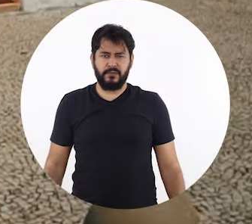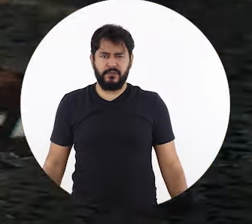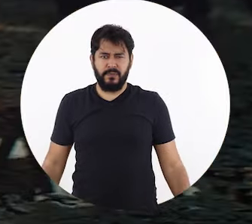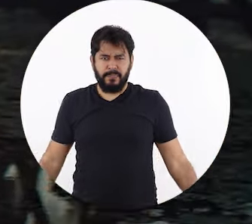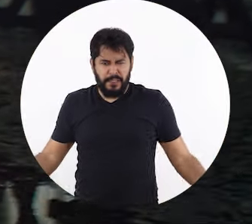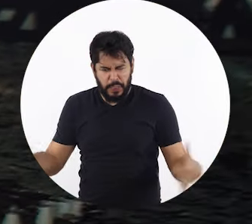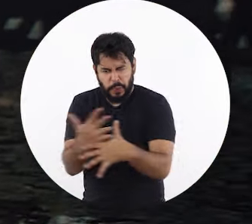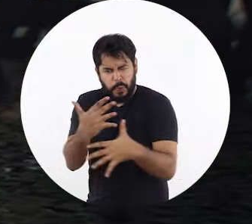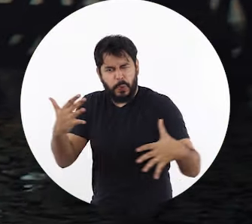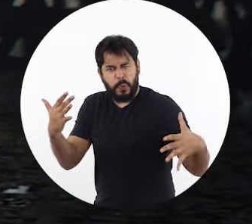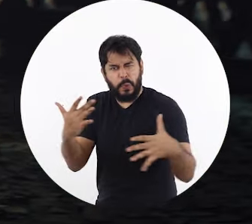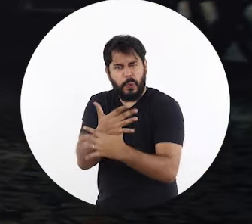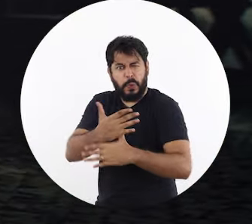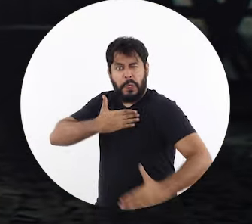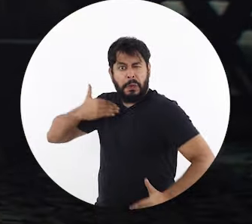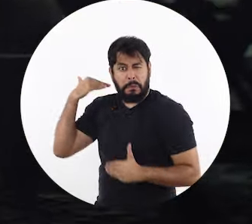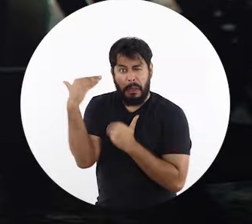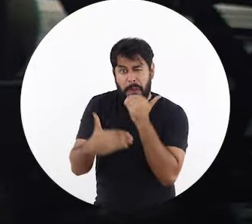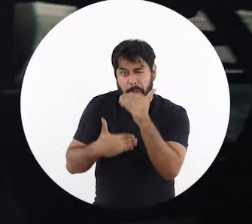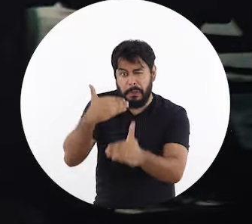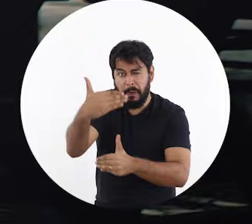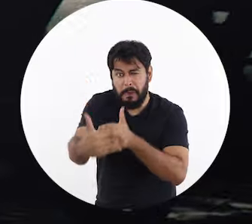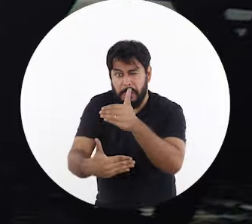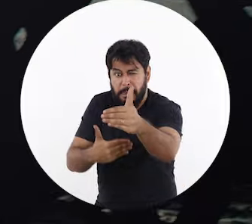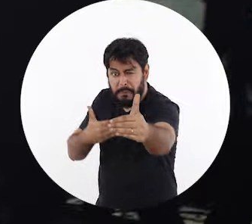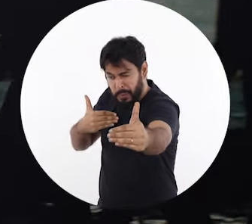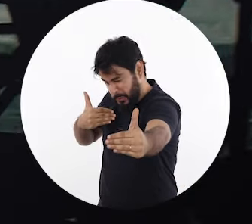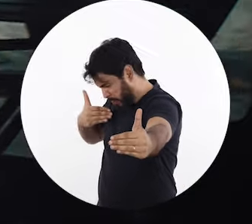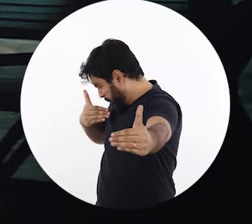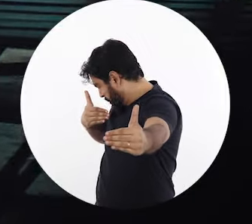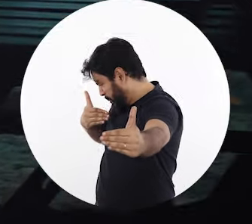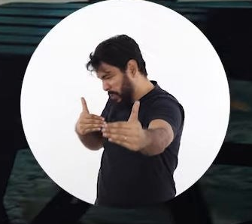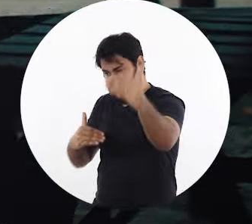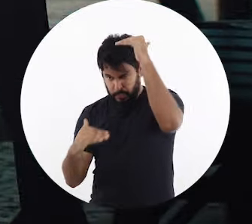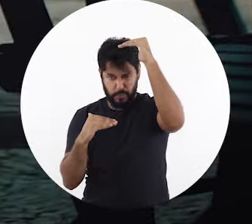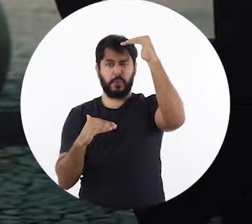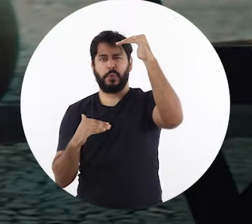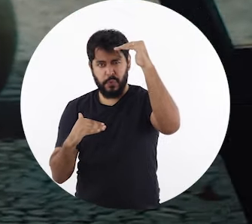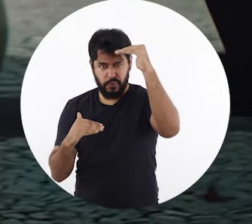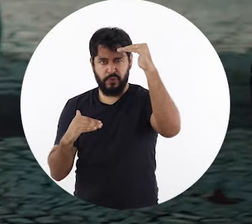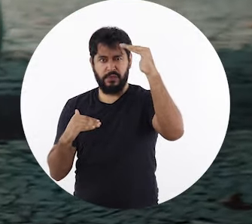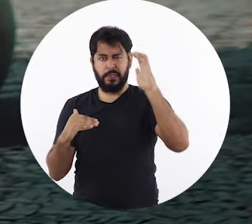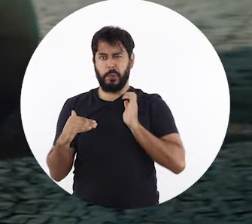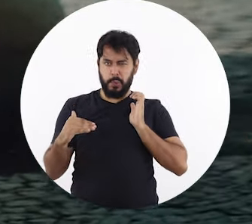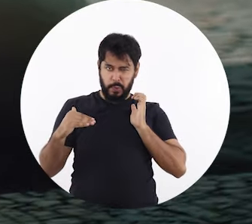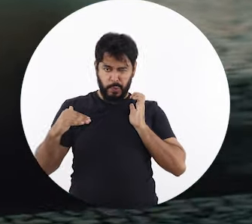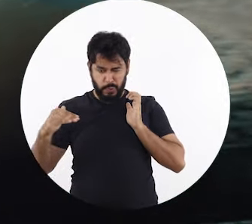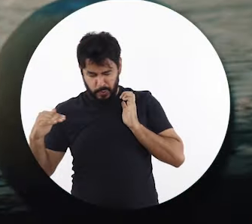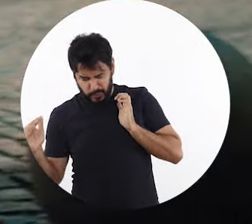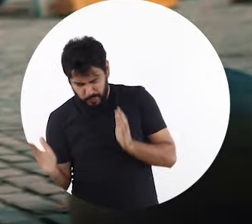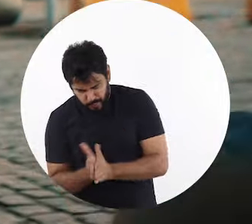A cidade não para, a cidade só cresce. E o de cima sobe, e o de